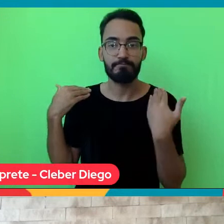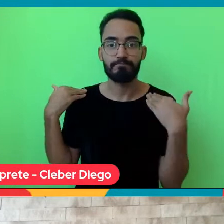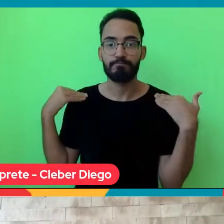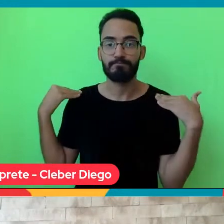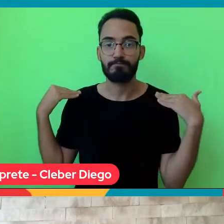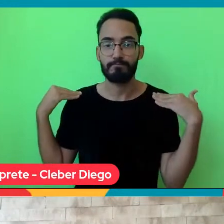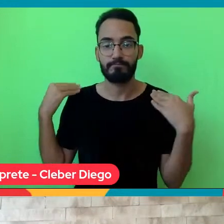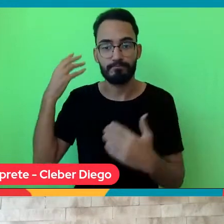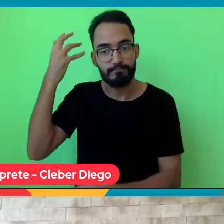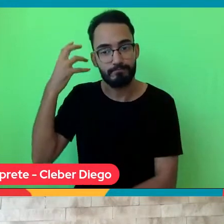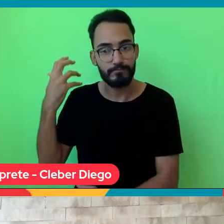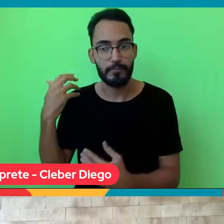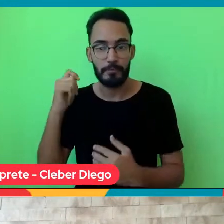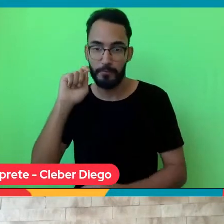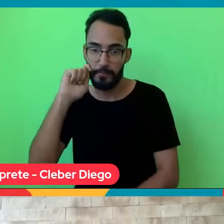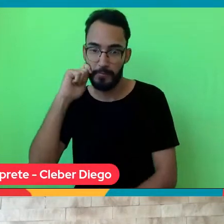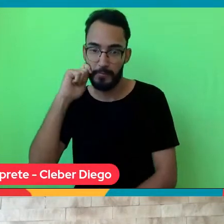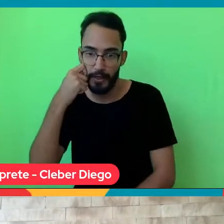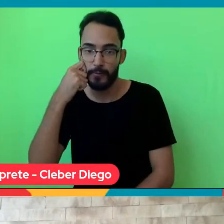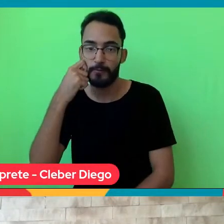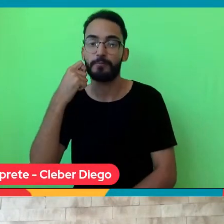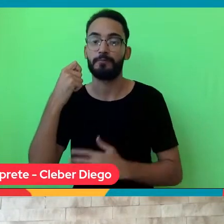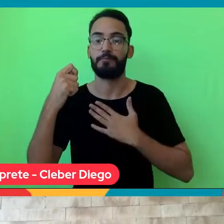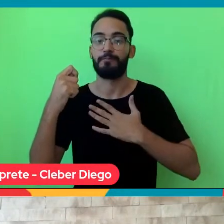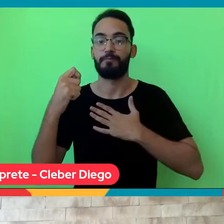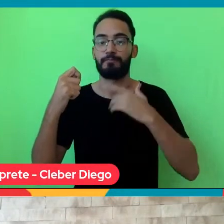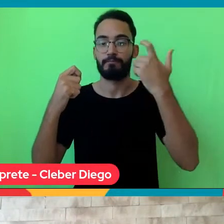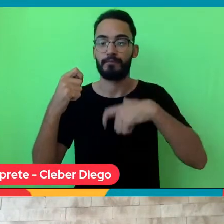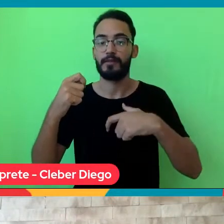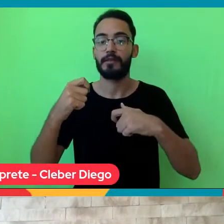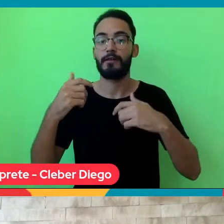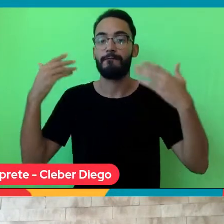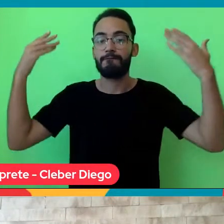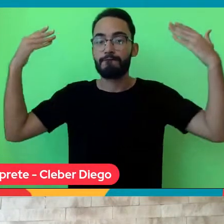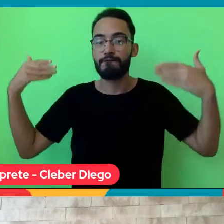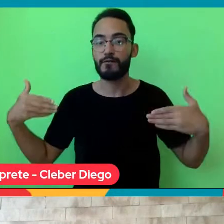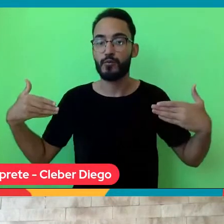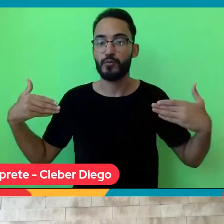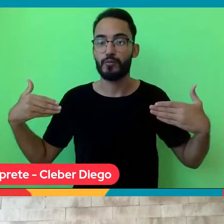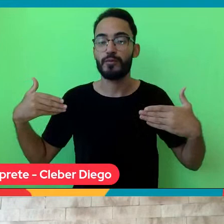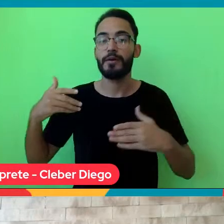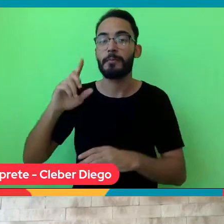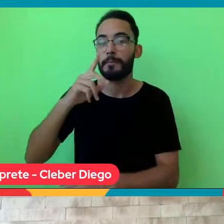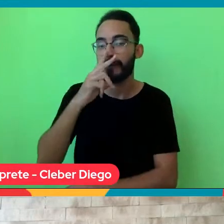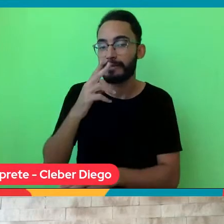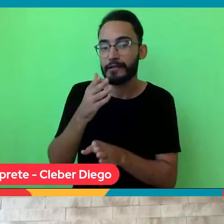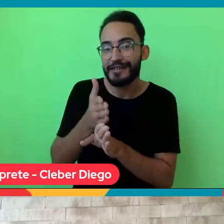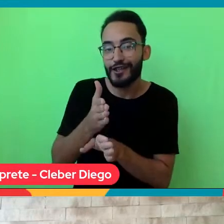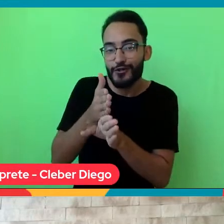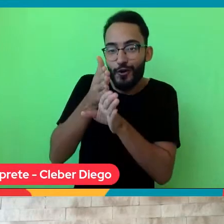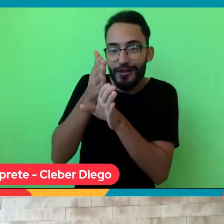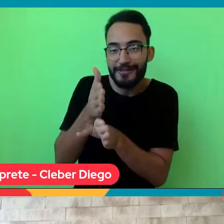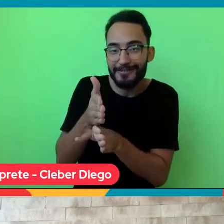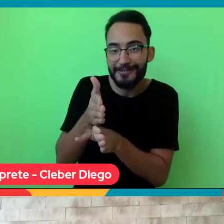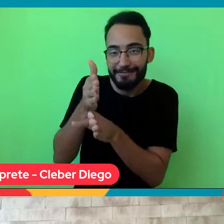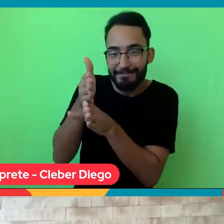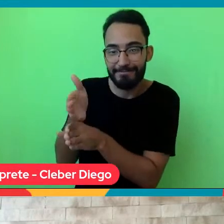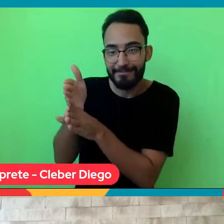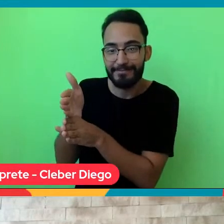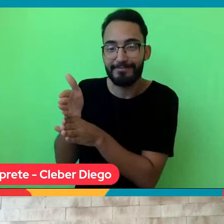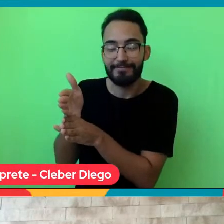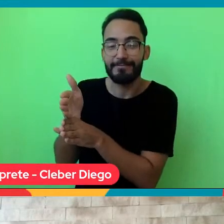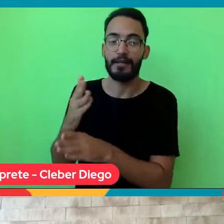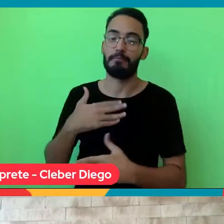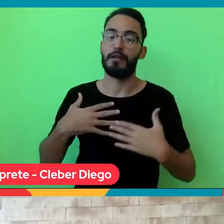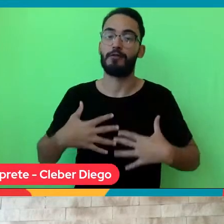não muito longos. Eu estou meu fundo é uma parede de tijolinhos e eu estou usando uma camisa verde.